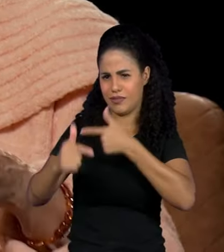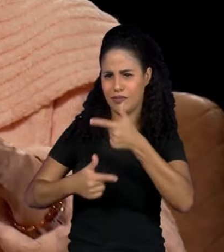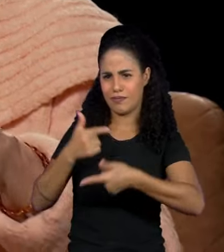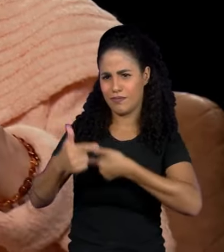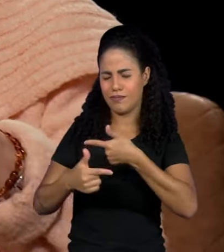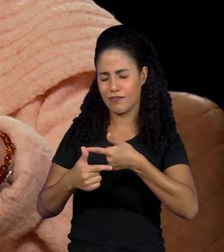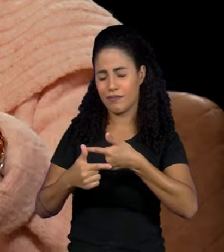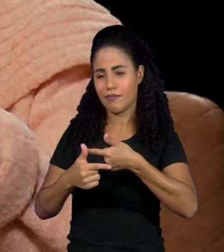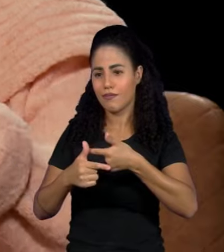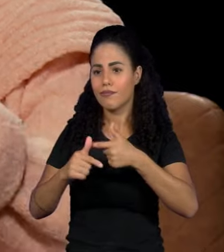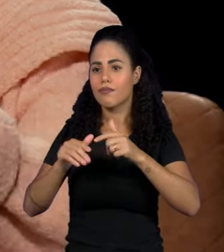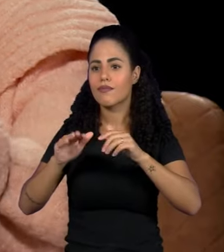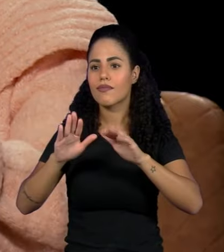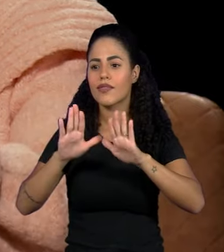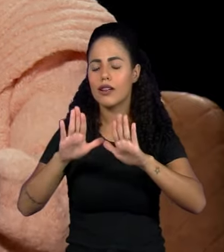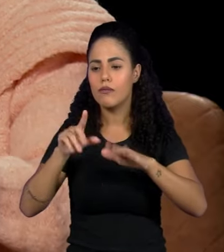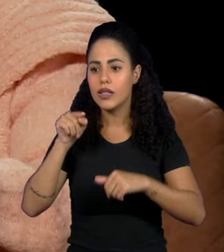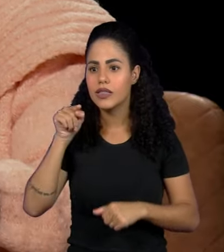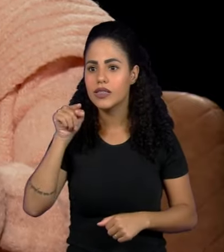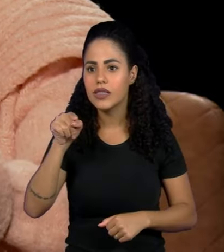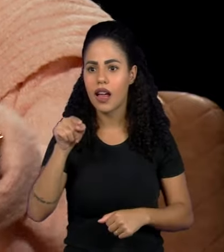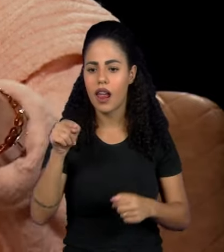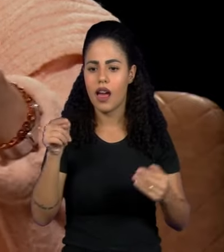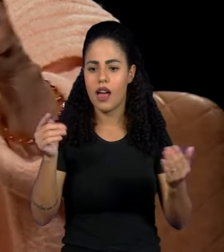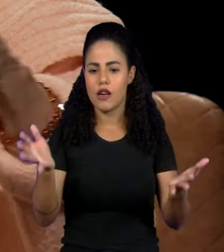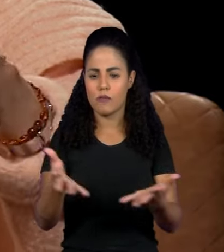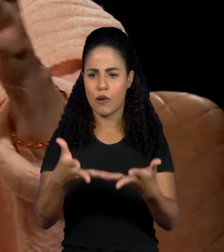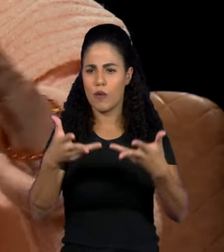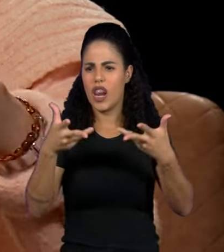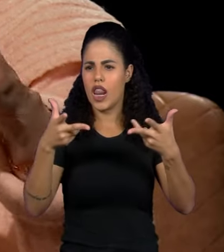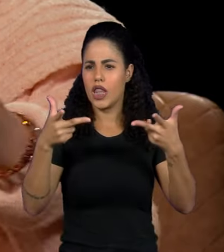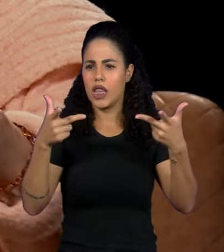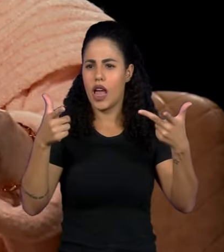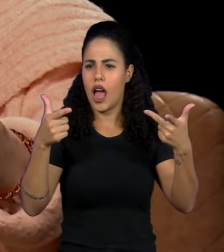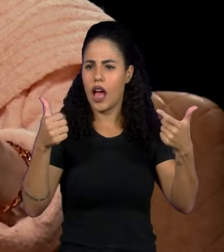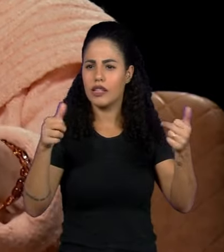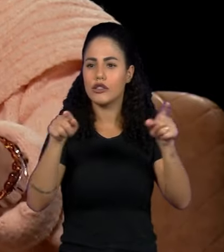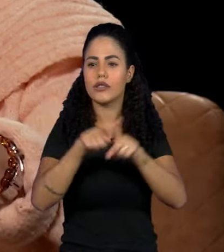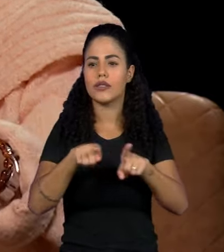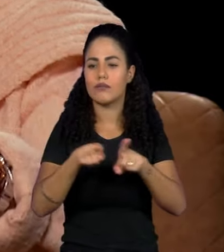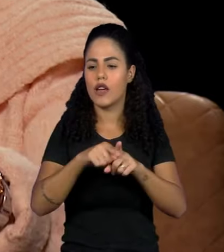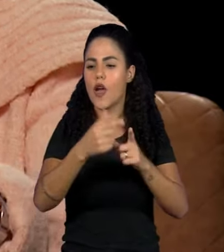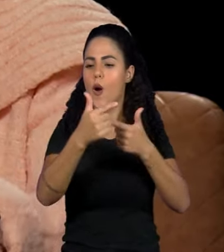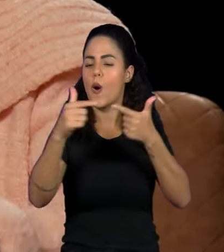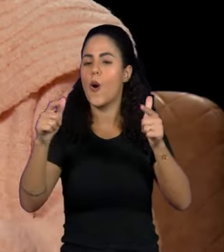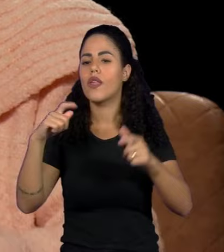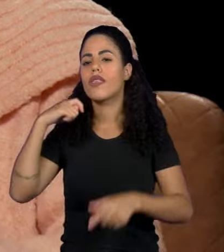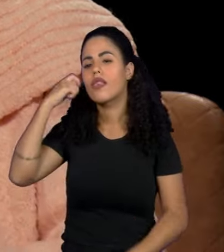Glauce tinha ainda uma outra qualidade, Fernanda Montenegro também, fantástica, mas a Glauce tinha uma